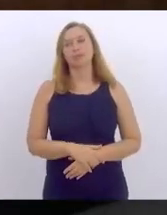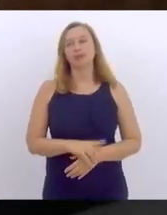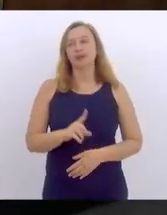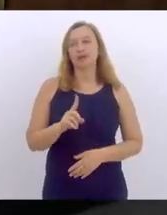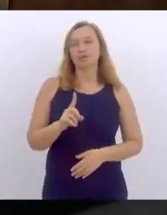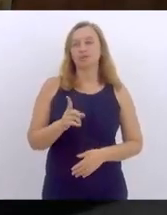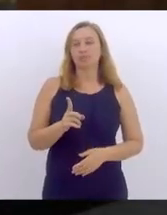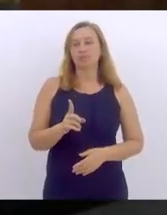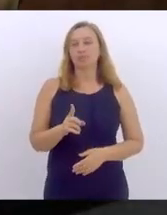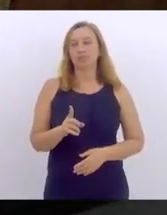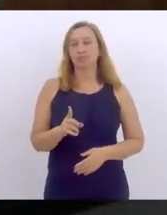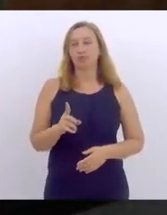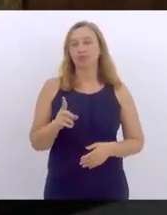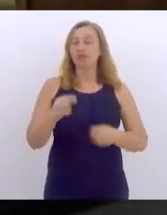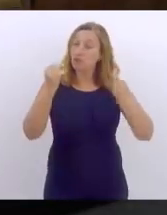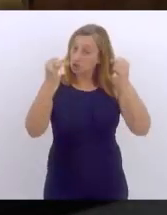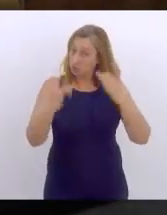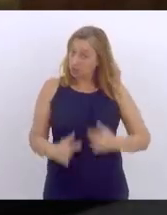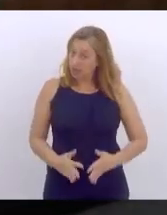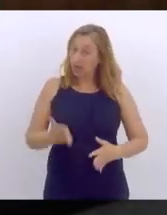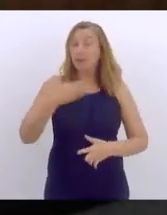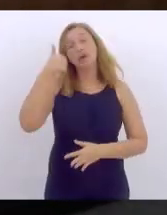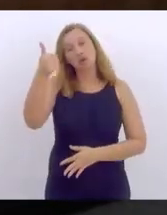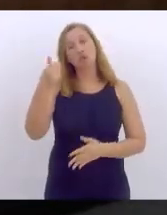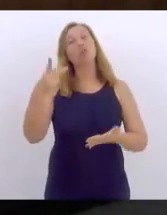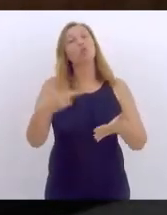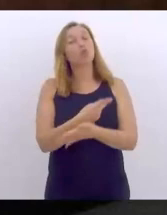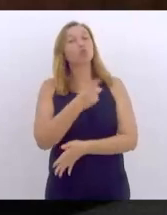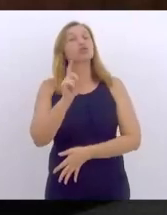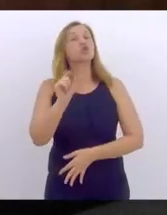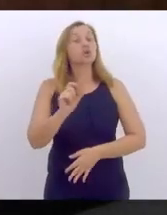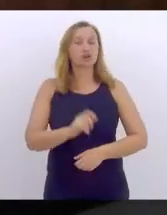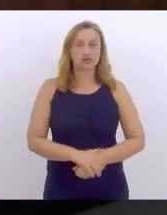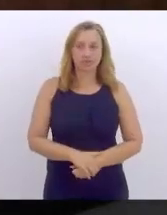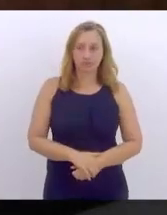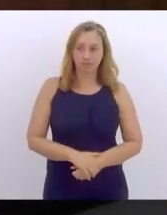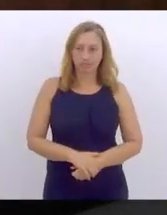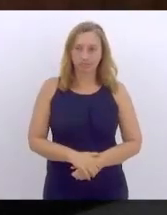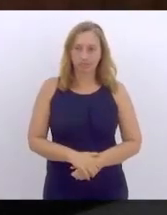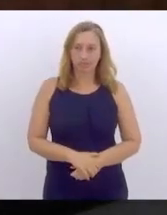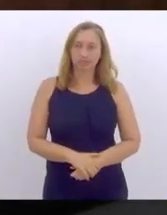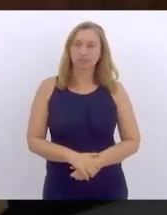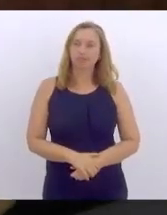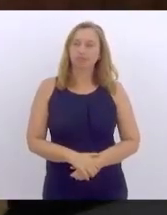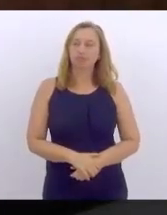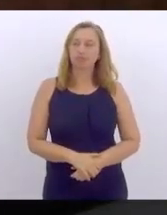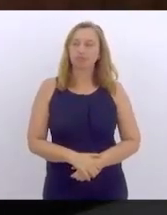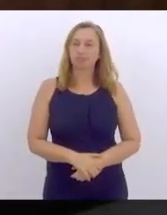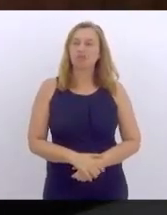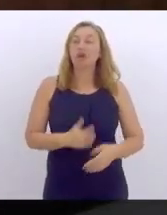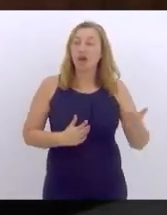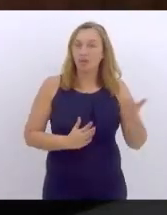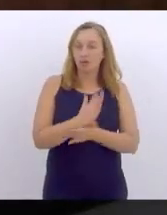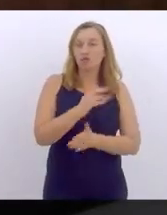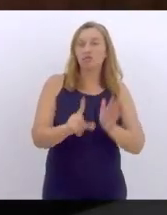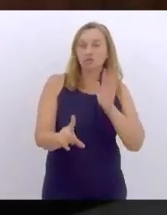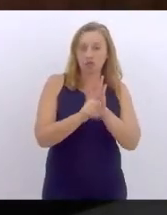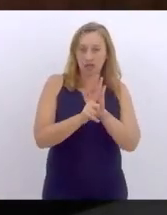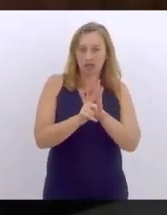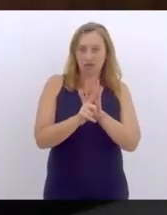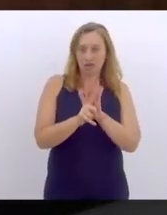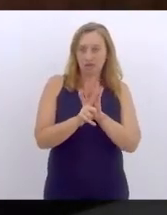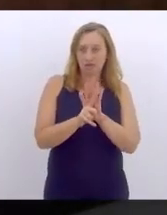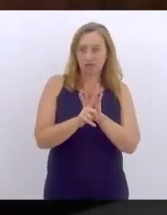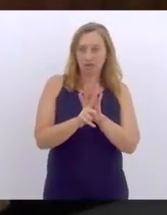mais nem a menos, para as pessoas entenderem o que a gente conseguiu? Nós conseguimos uma vitória. Aprovamos uma lei